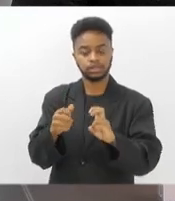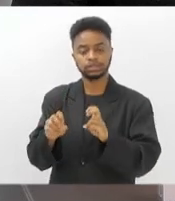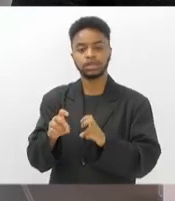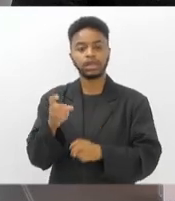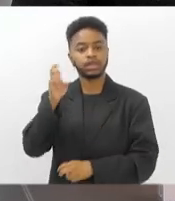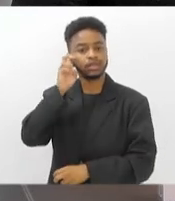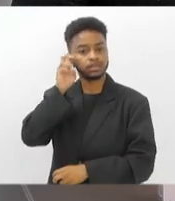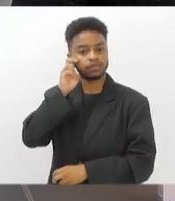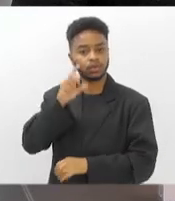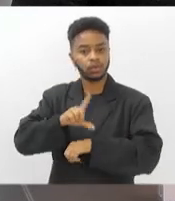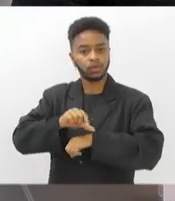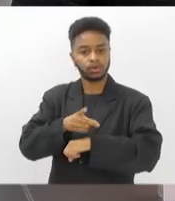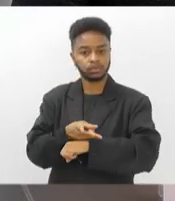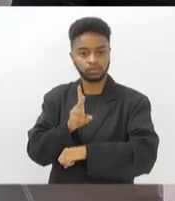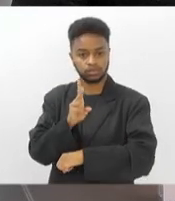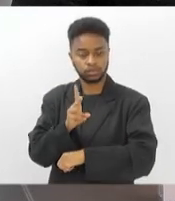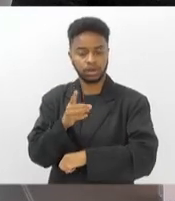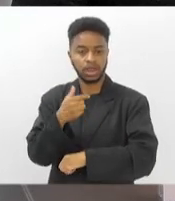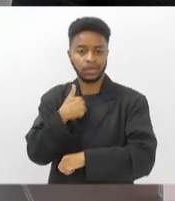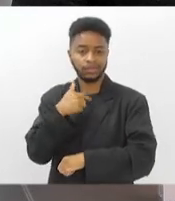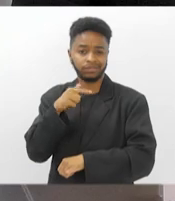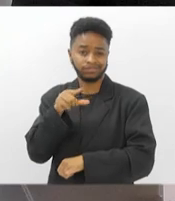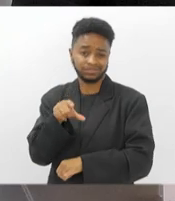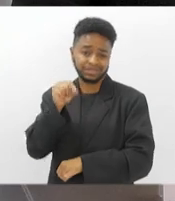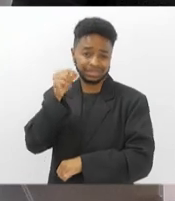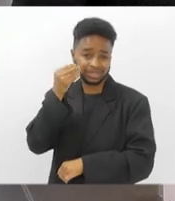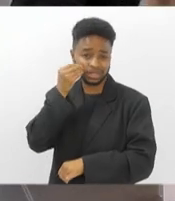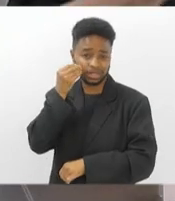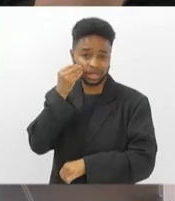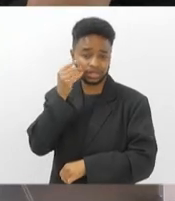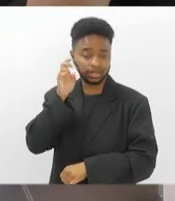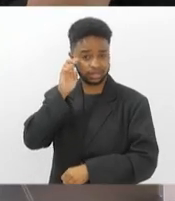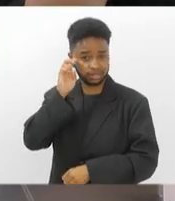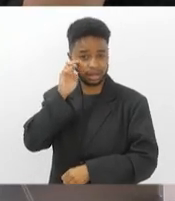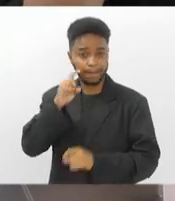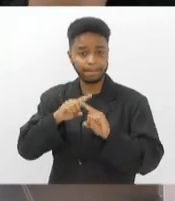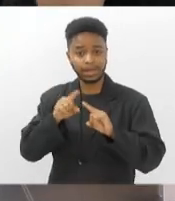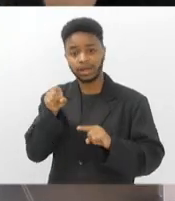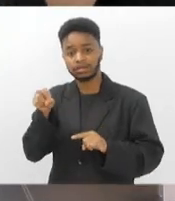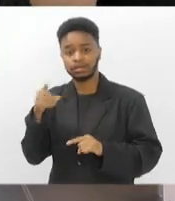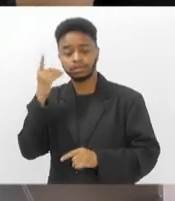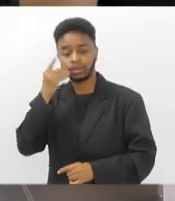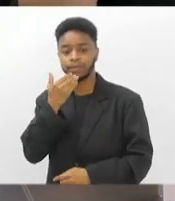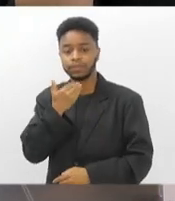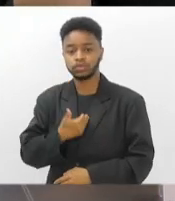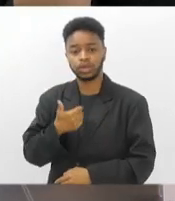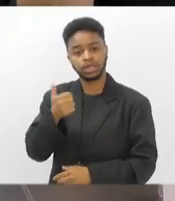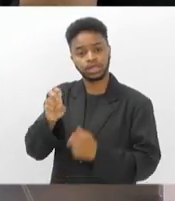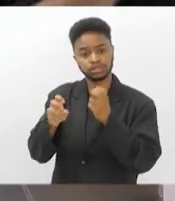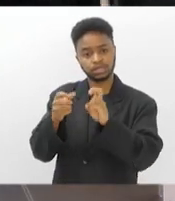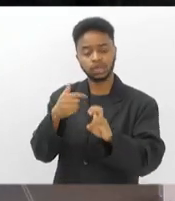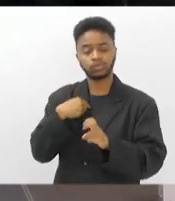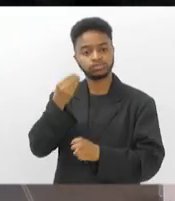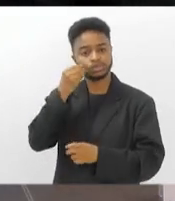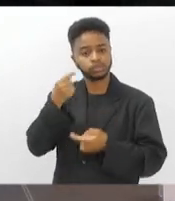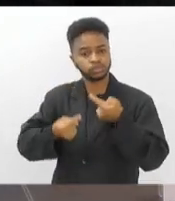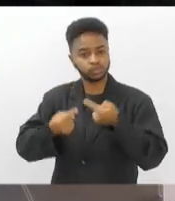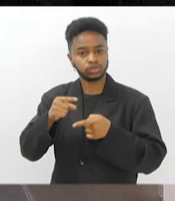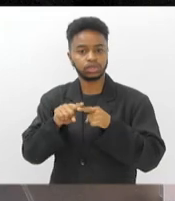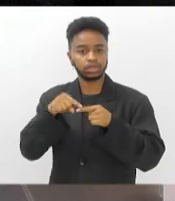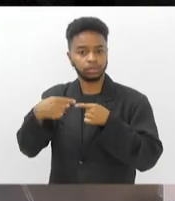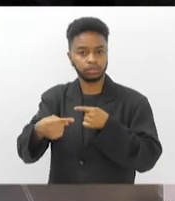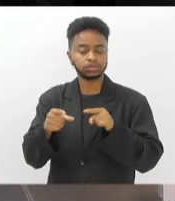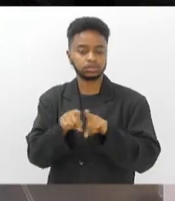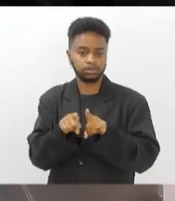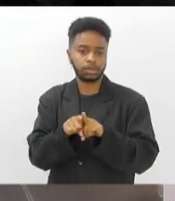às 14 eu coloquei preferencialmente porque o deputado Júlio tinha me pedido para fazer 15 então eu também quero discutir com ele um pouco depois a questão da